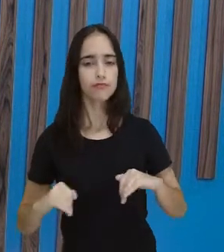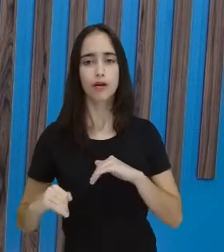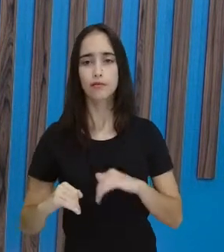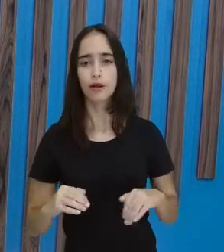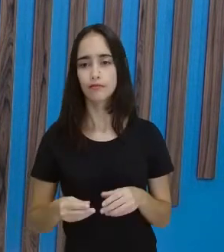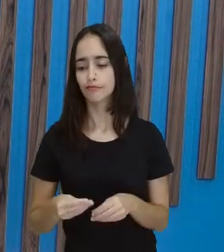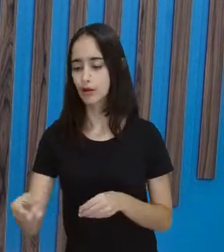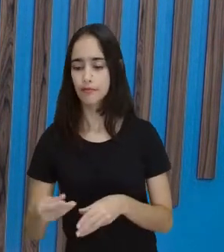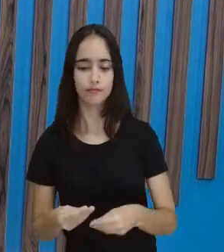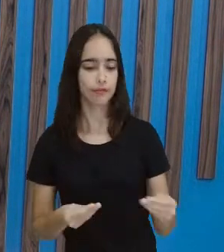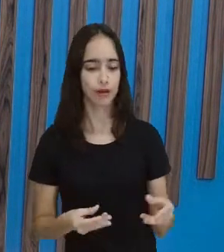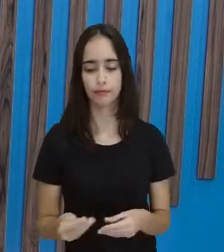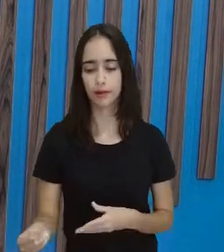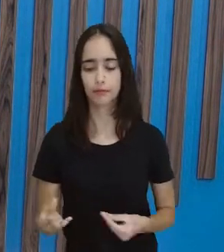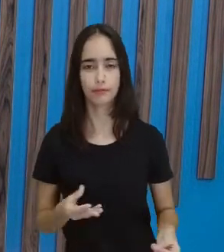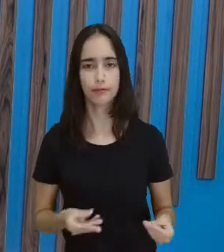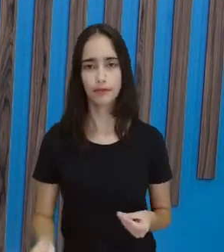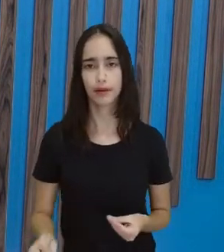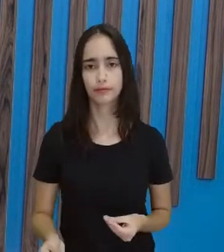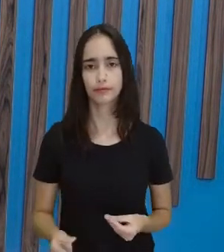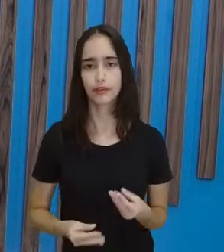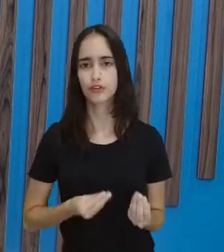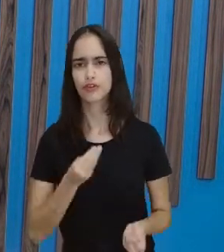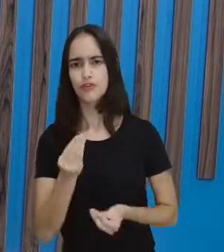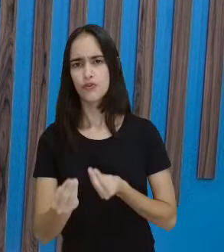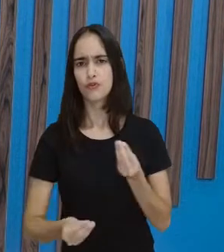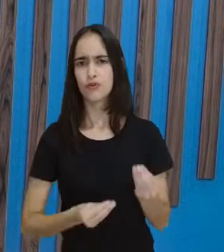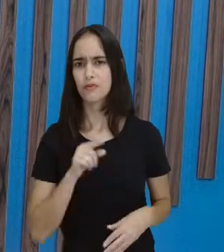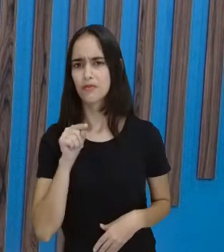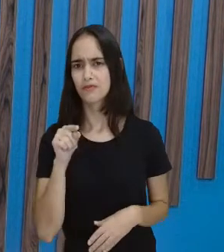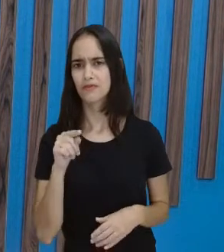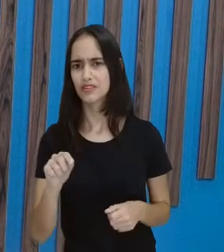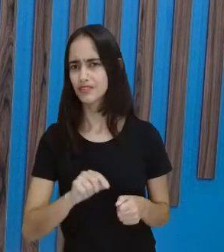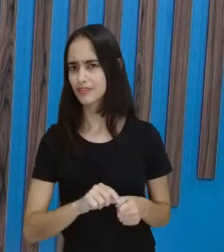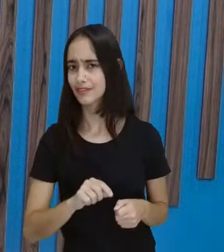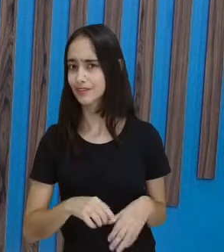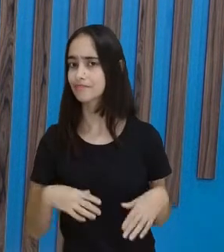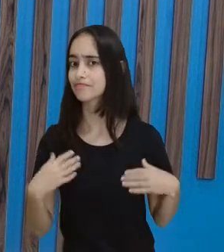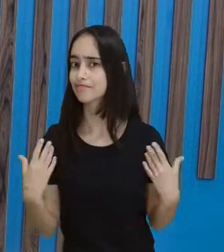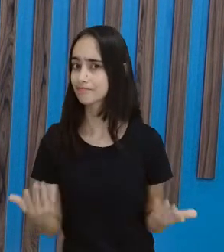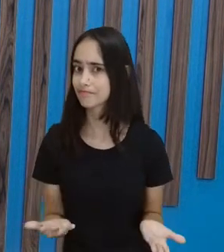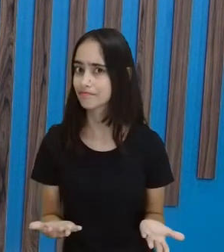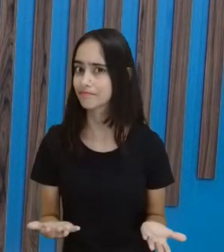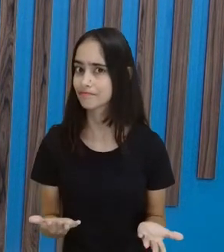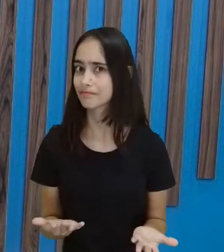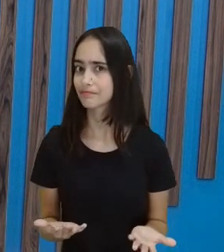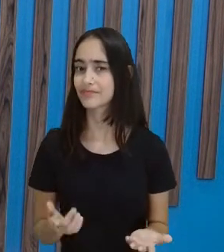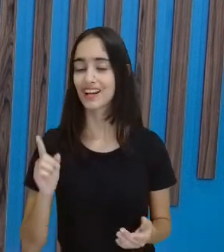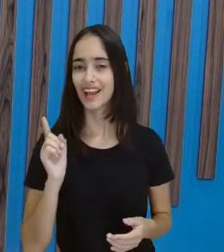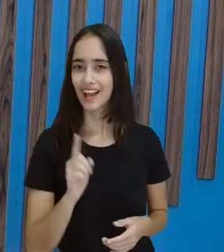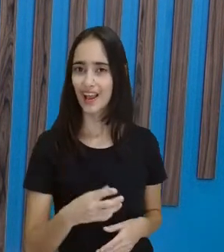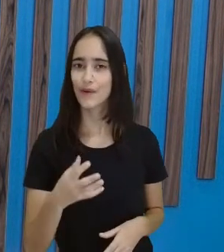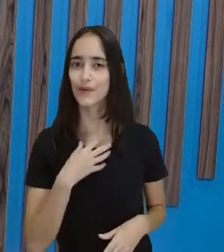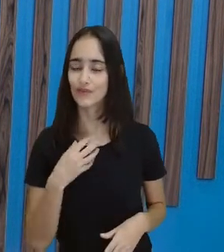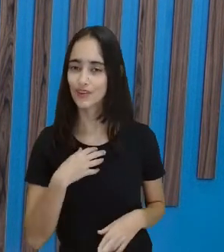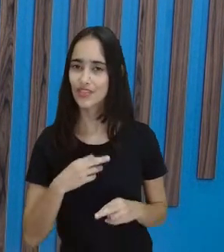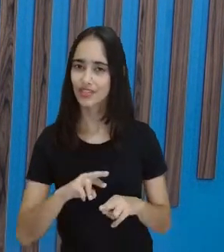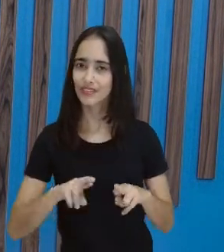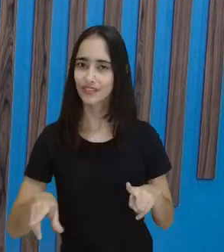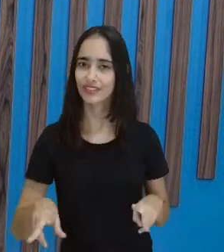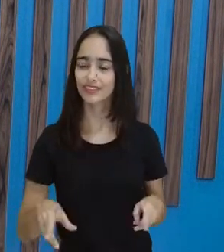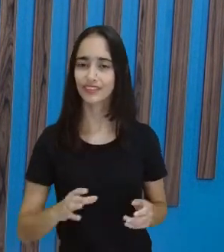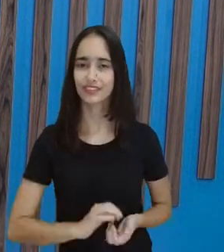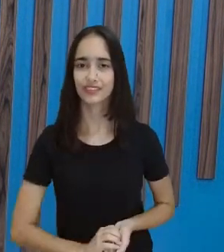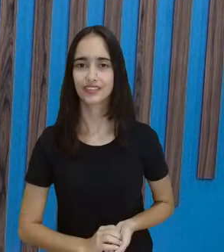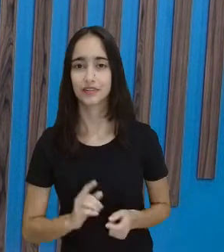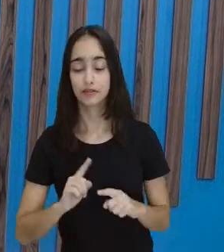dividindo, distribuindo até esgotar as 25 bolas. Também seria uma outra possibilidade.